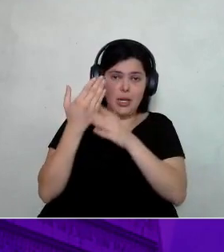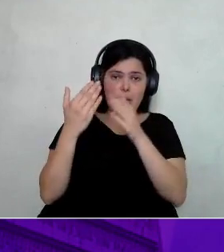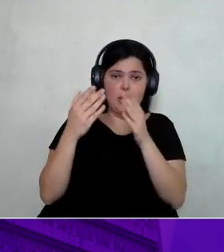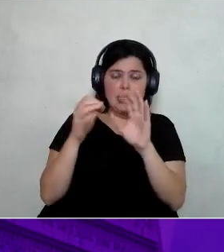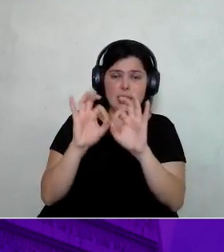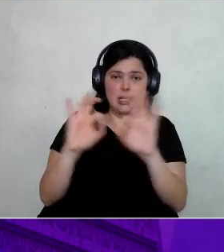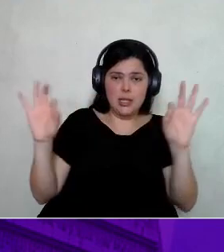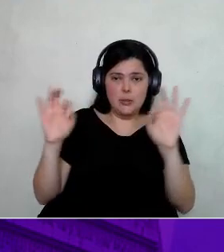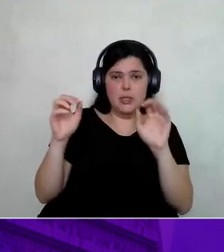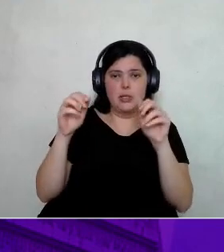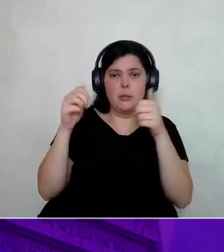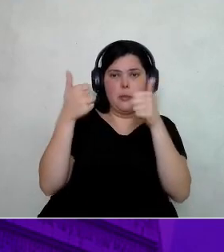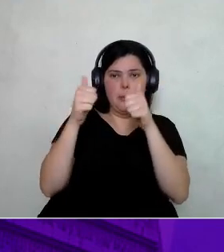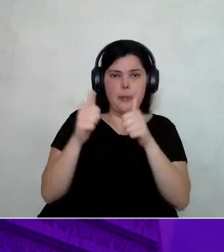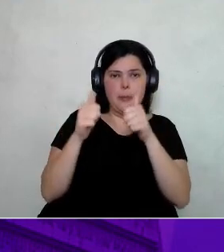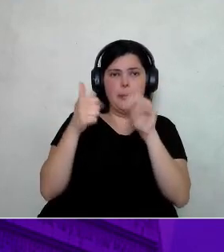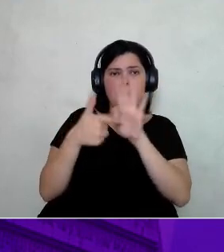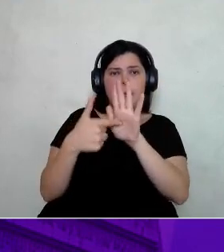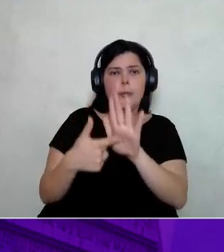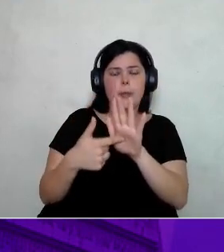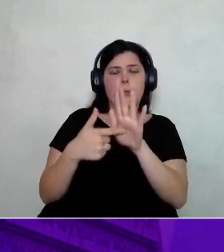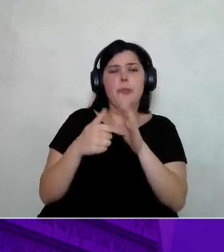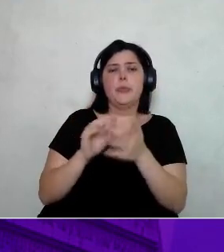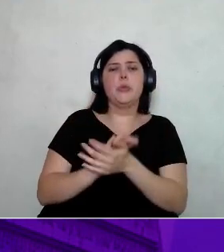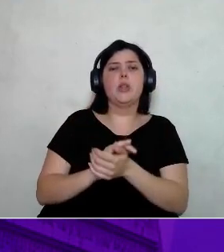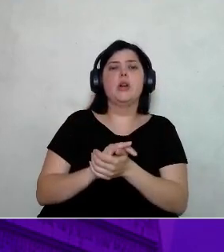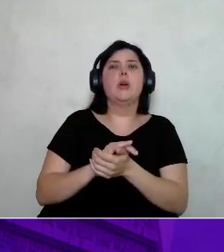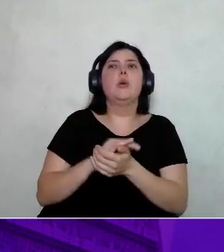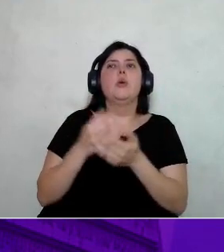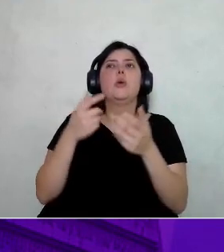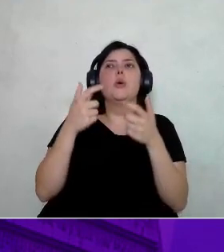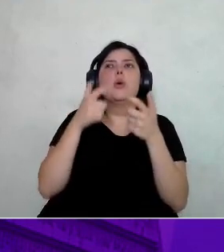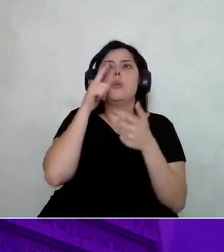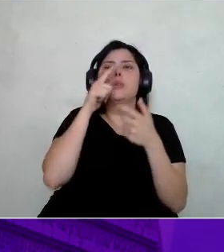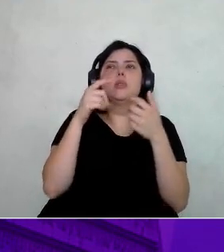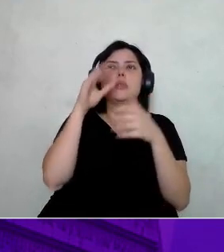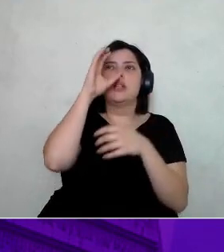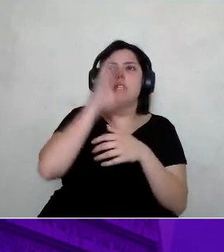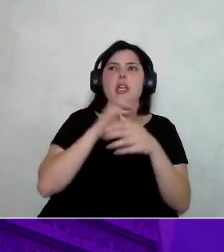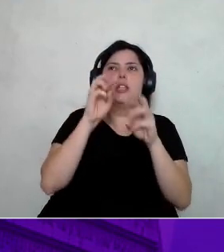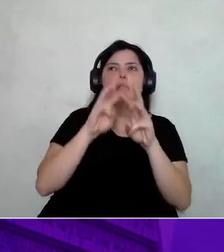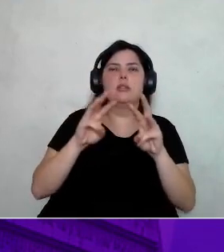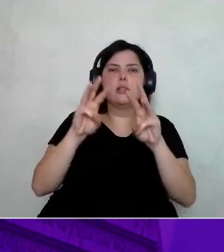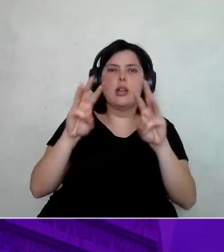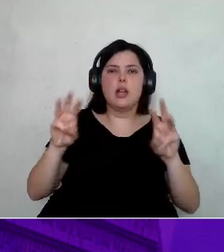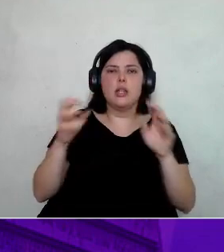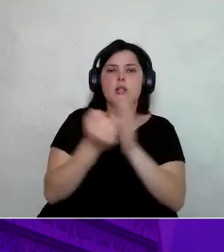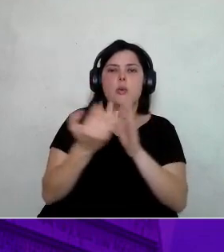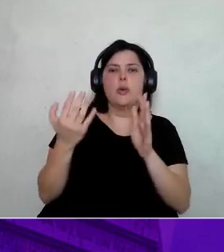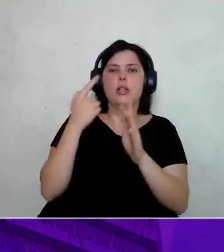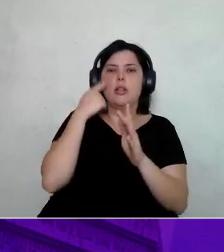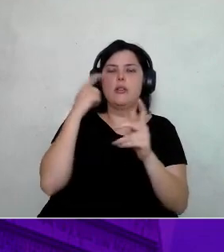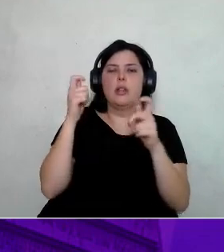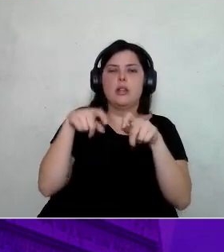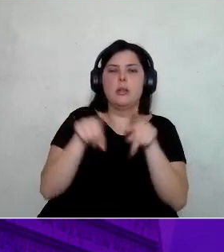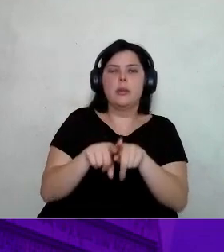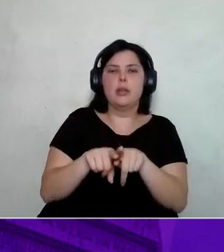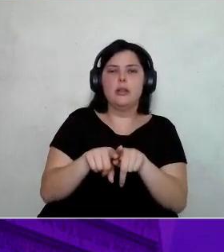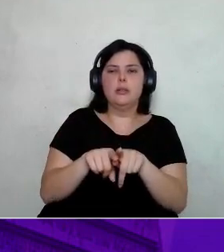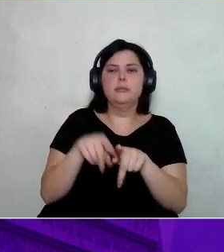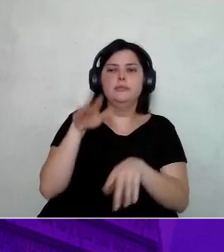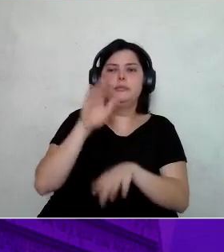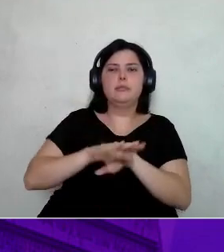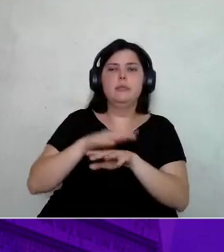ali da onde veio os nossos clientes daquele nosso site, quantas vezes, quem é que mais faz cliques